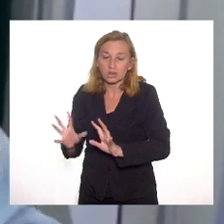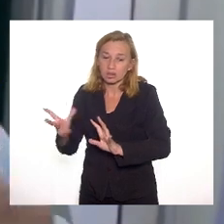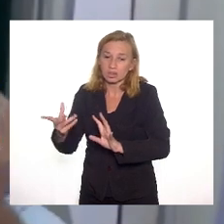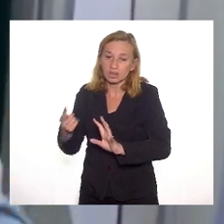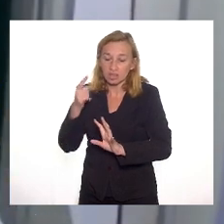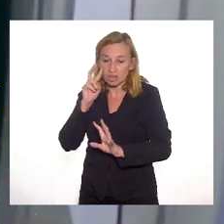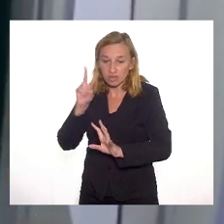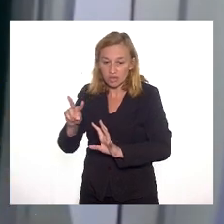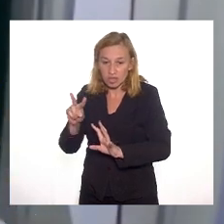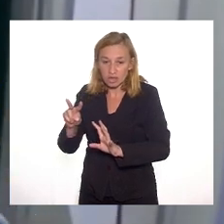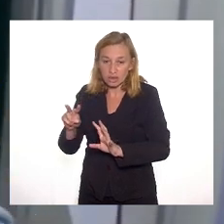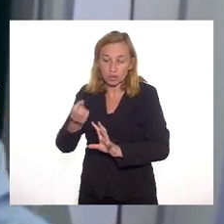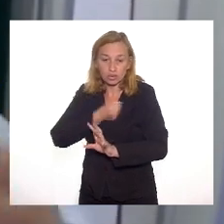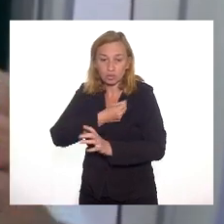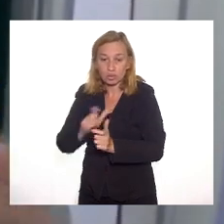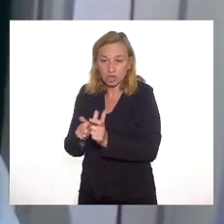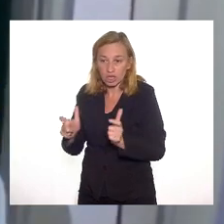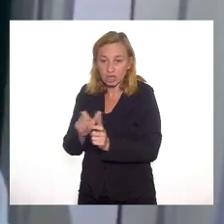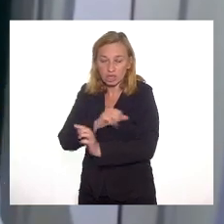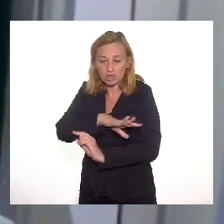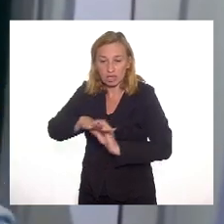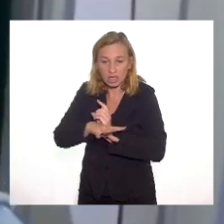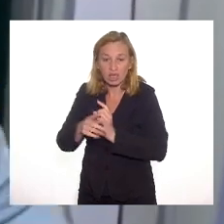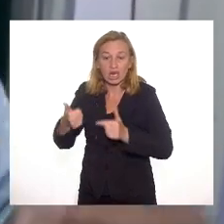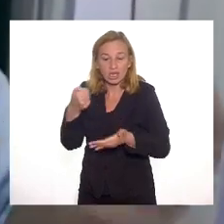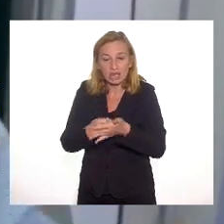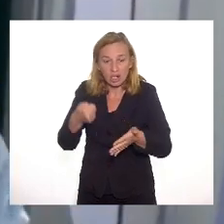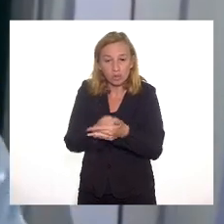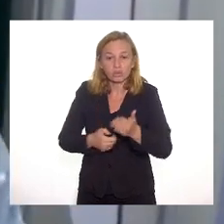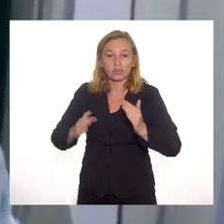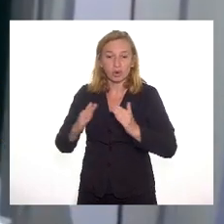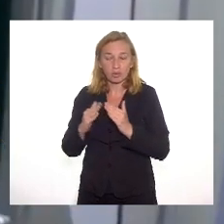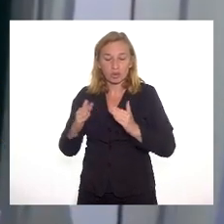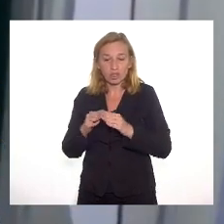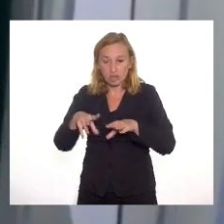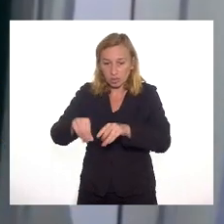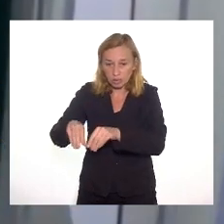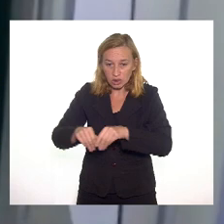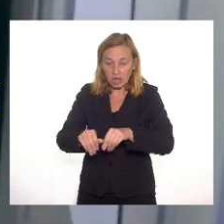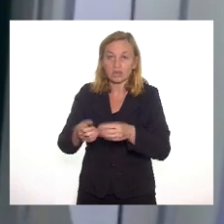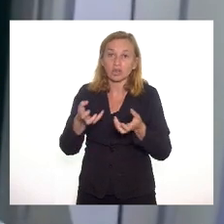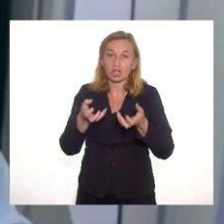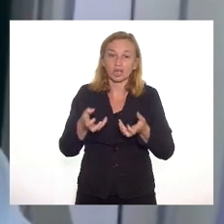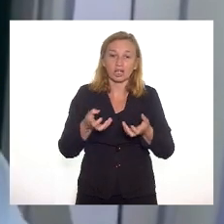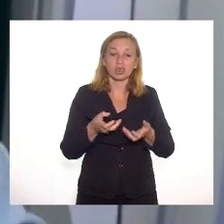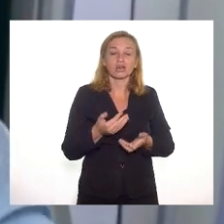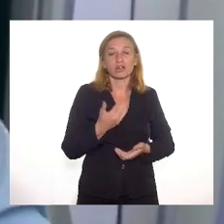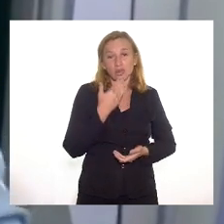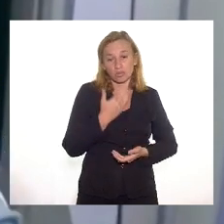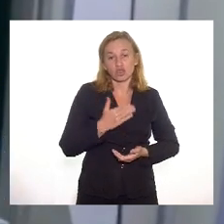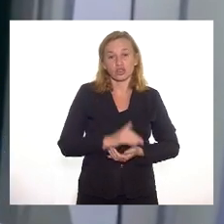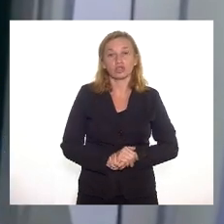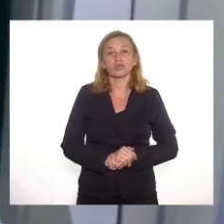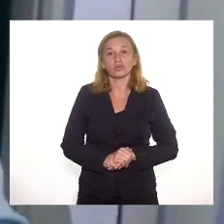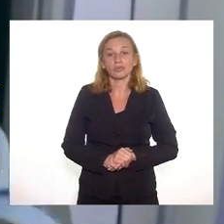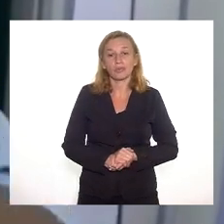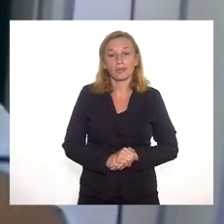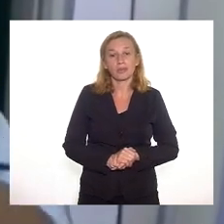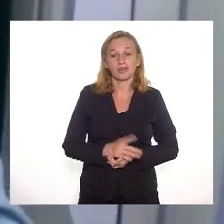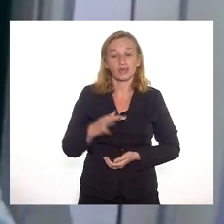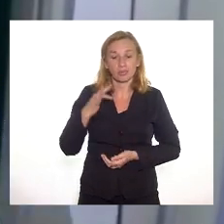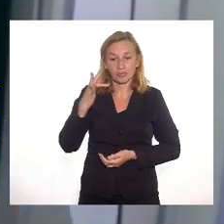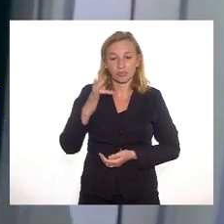vista da demanda social, da luta por moradia, da luta pela terra, e eu queria, portanto, fazer menção, ainda que